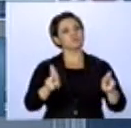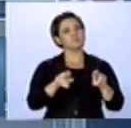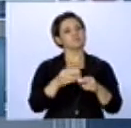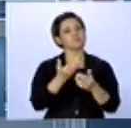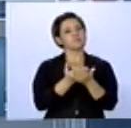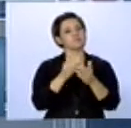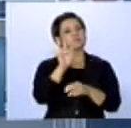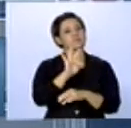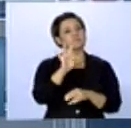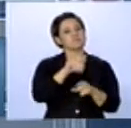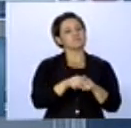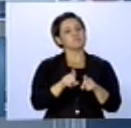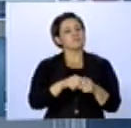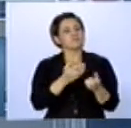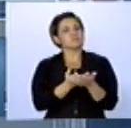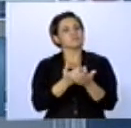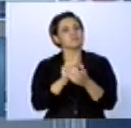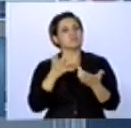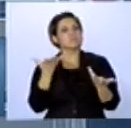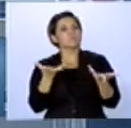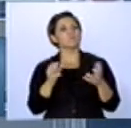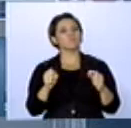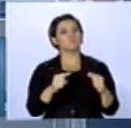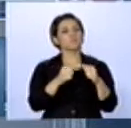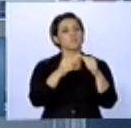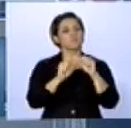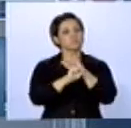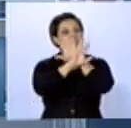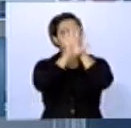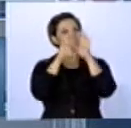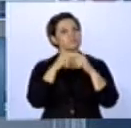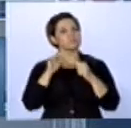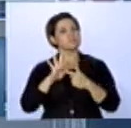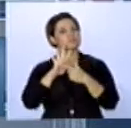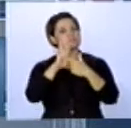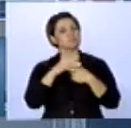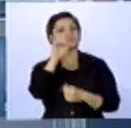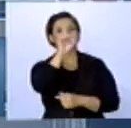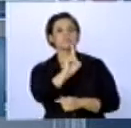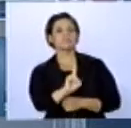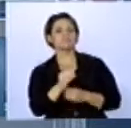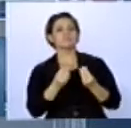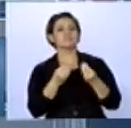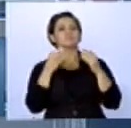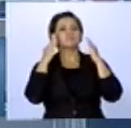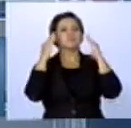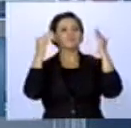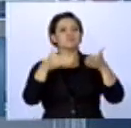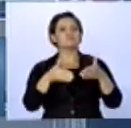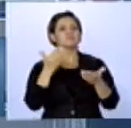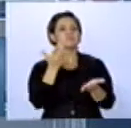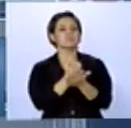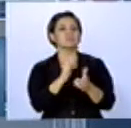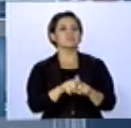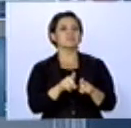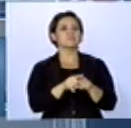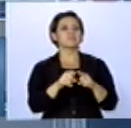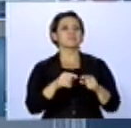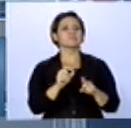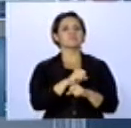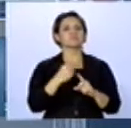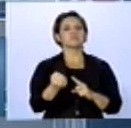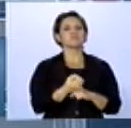Claro de promover o protagonismo cidadão com foco no combate hepatia social